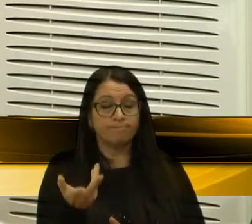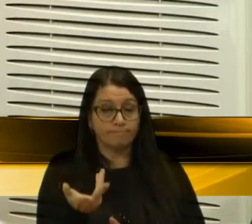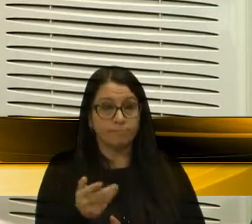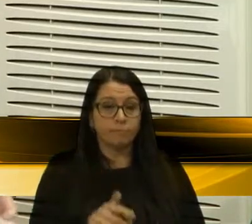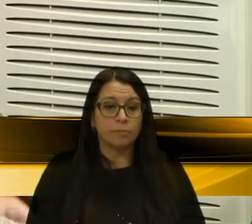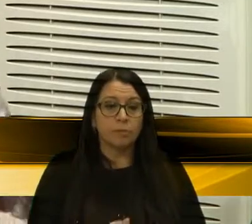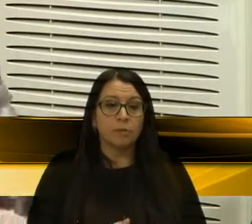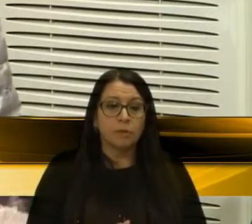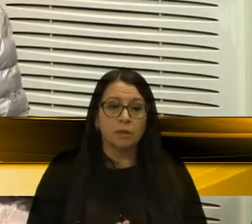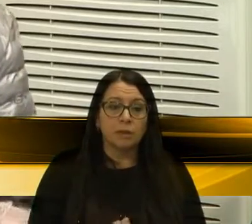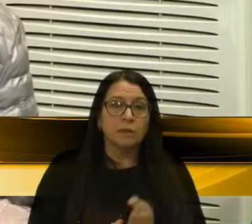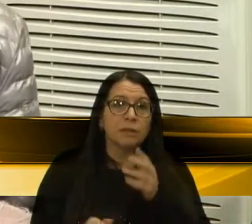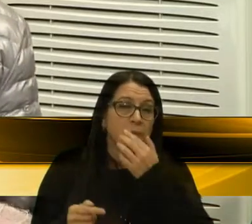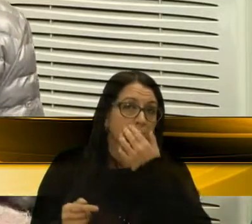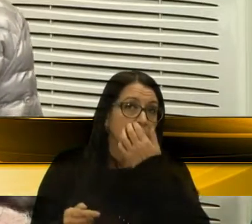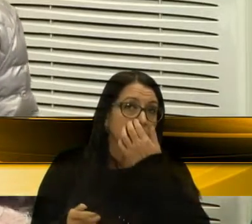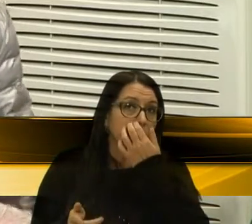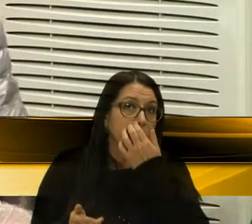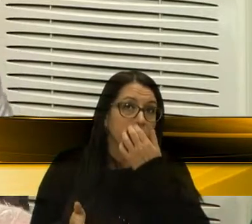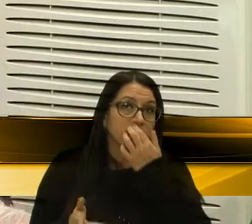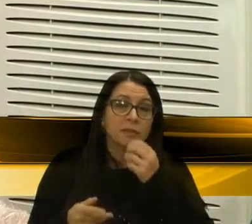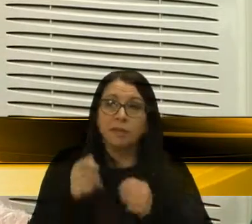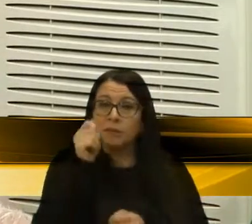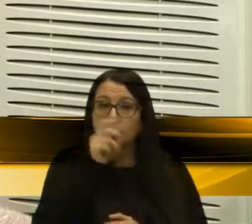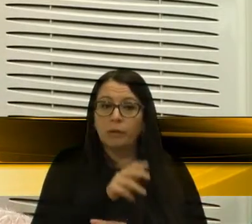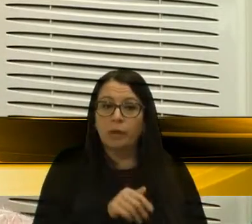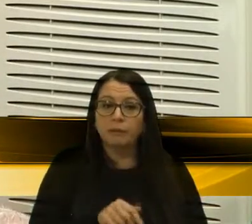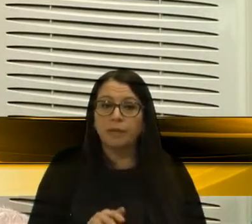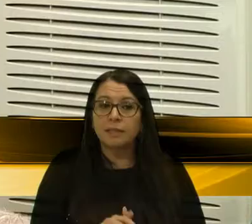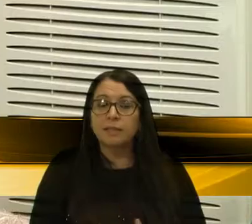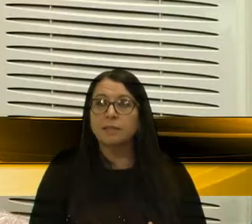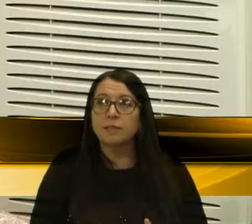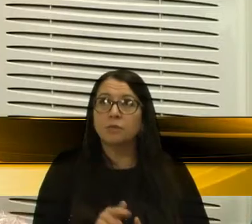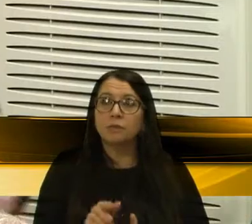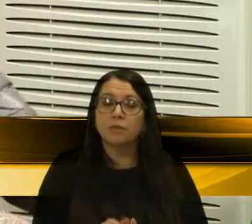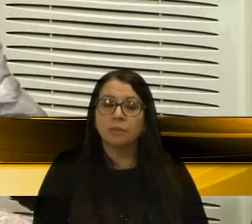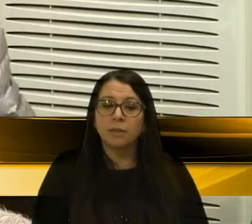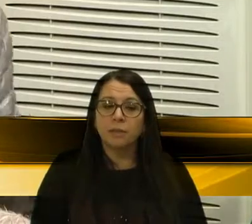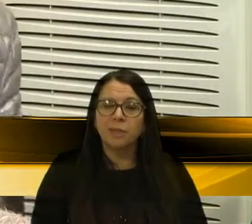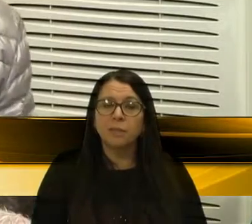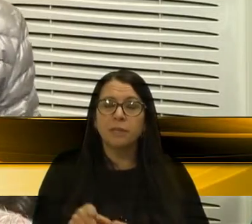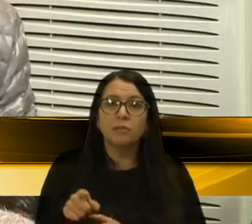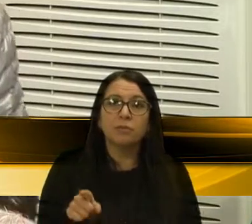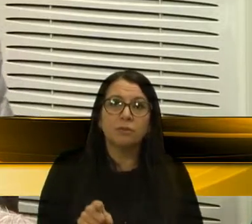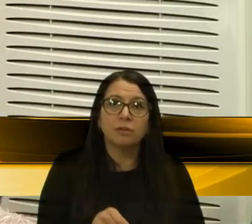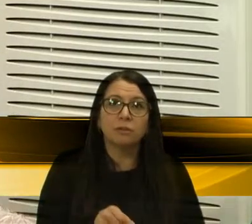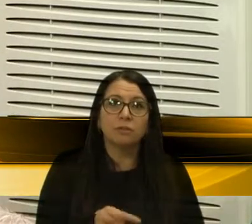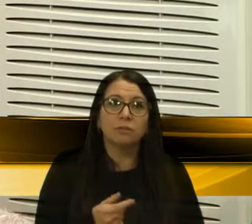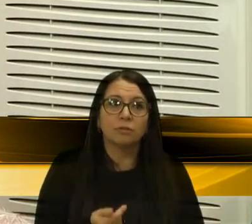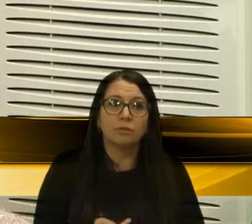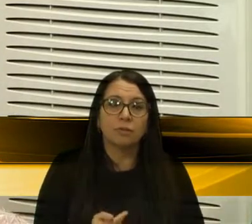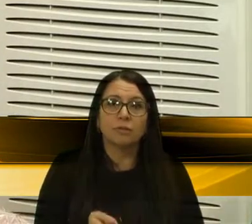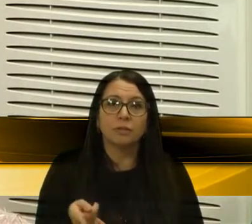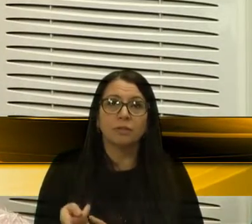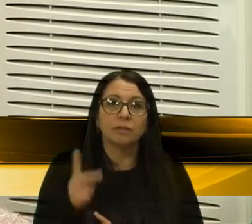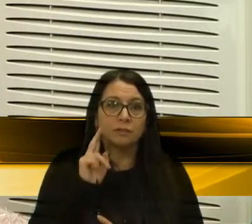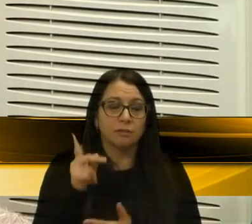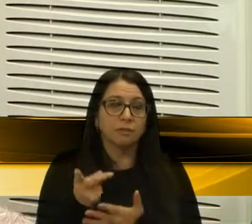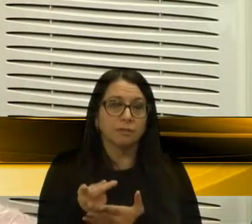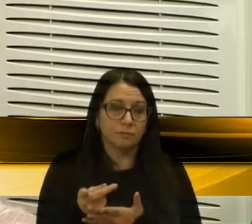é heber é um absurdo o que vem acontecendo então em virtude de todas essas situações de tudo aquilo que vem